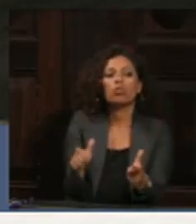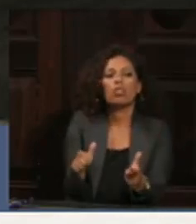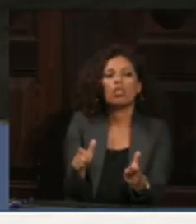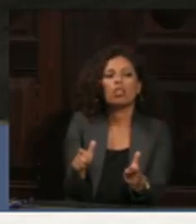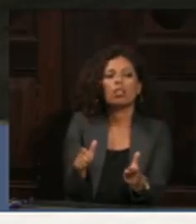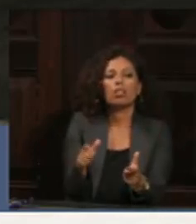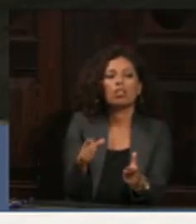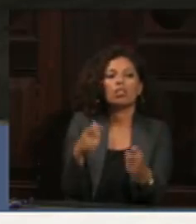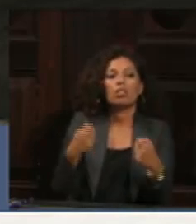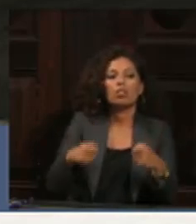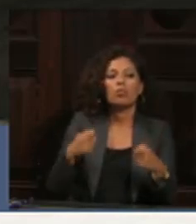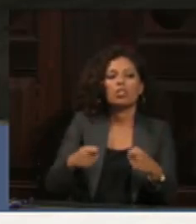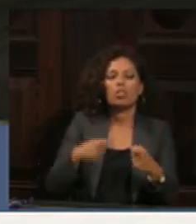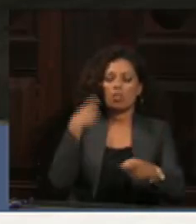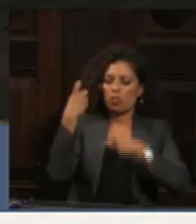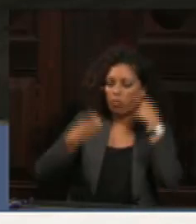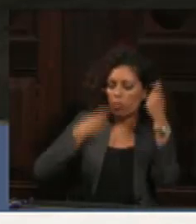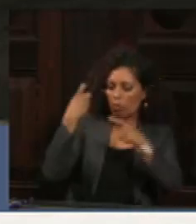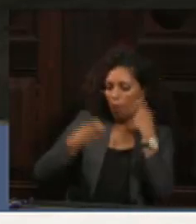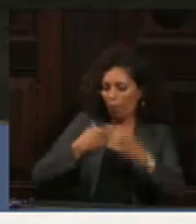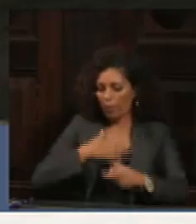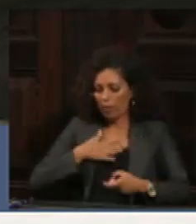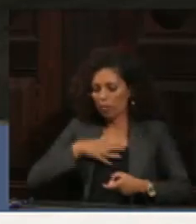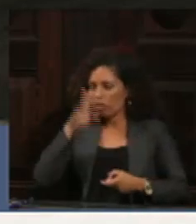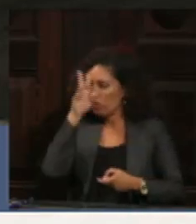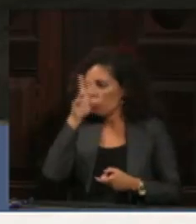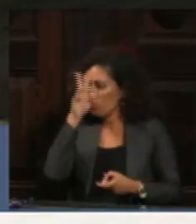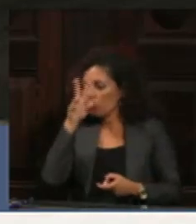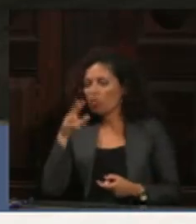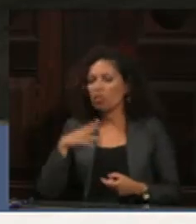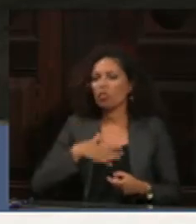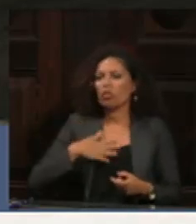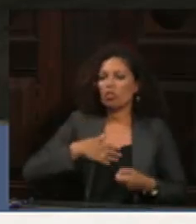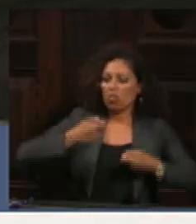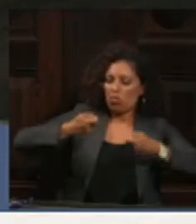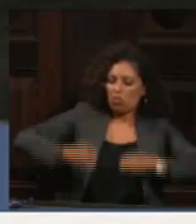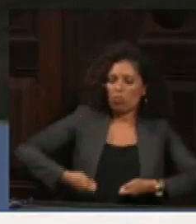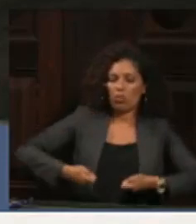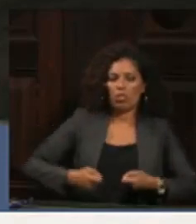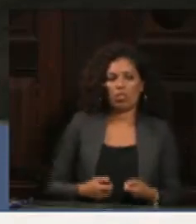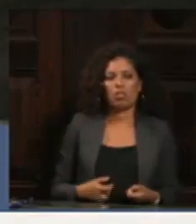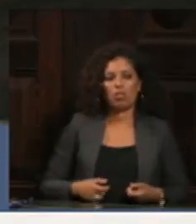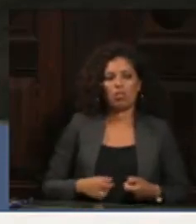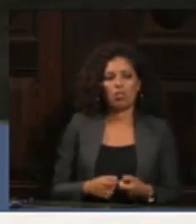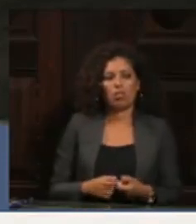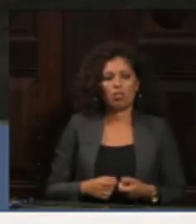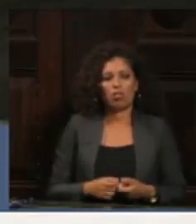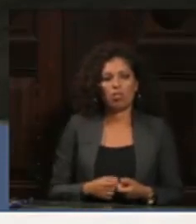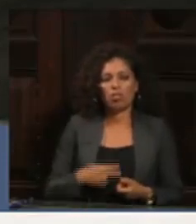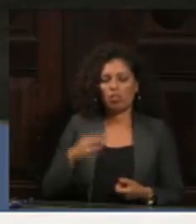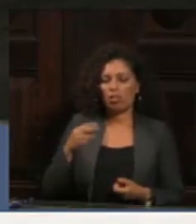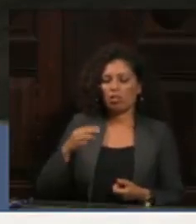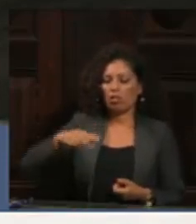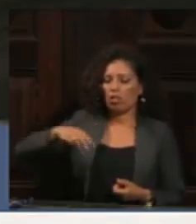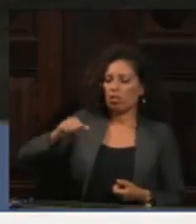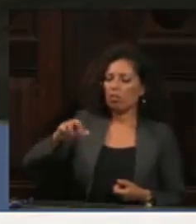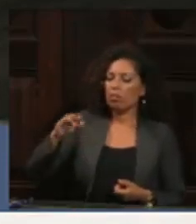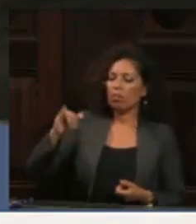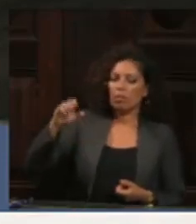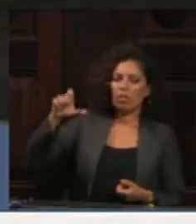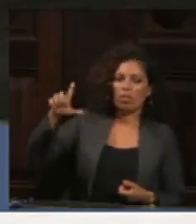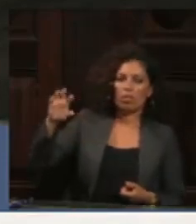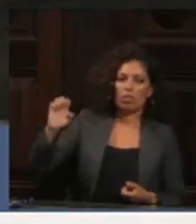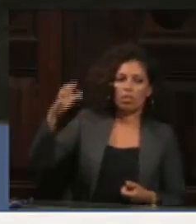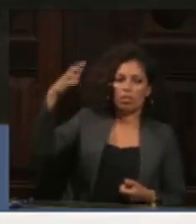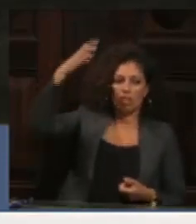nossa qualidade, com as nossas histórias, com a nossa determinação. Marielle ensinou uma coisa para a gente, Mônica, e é por isso